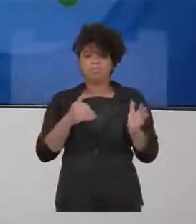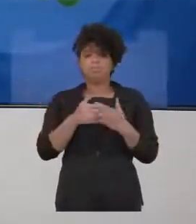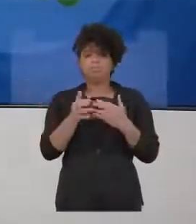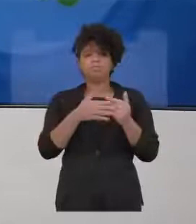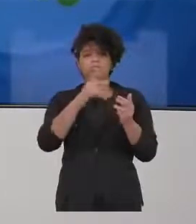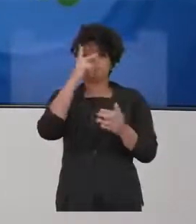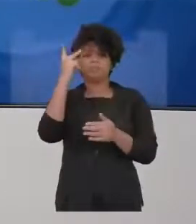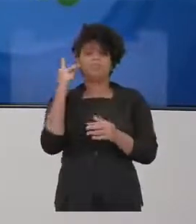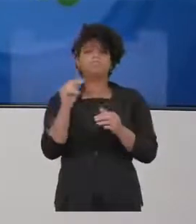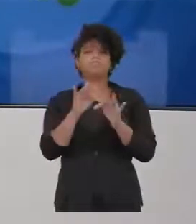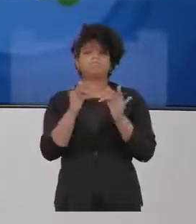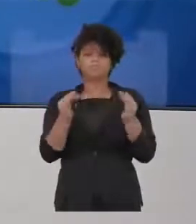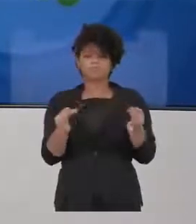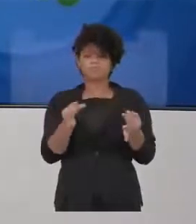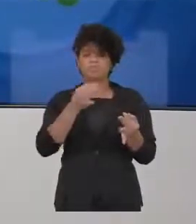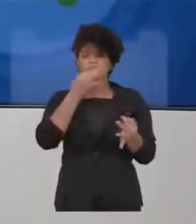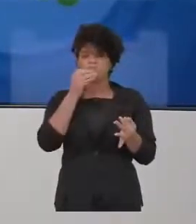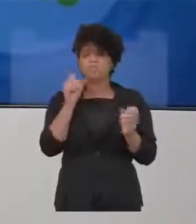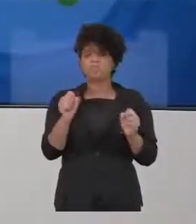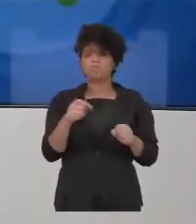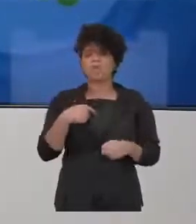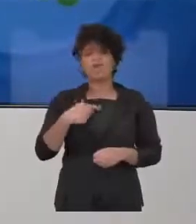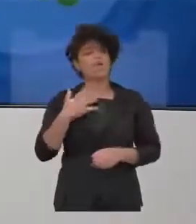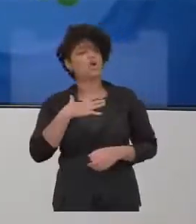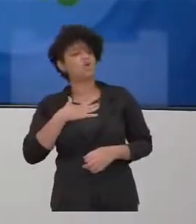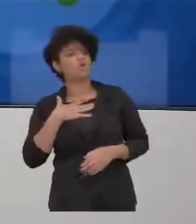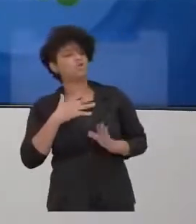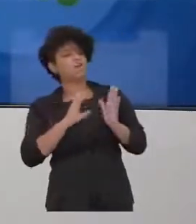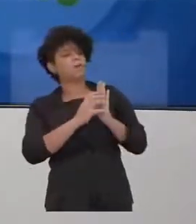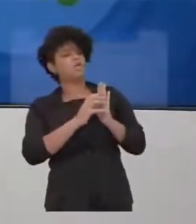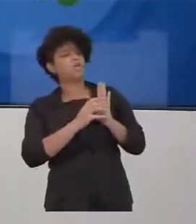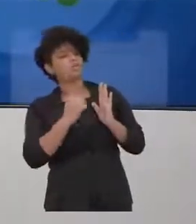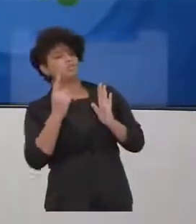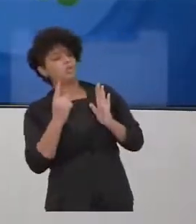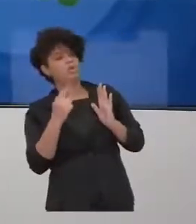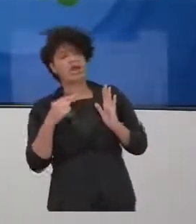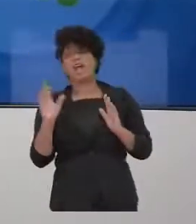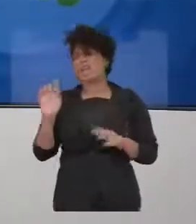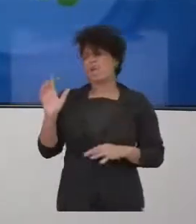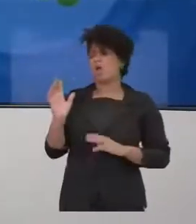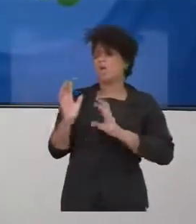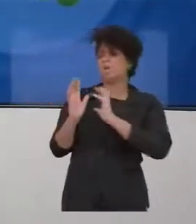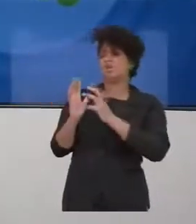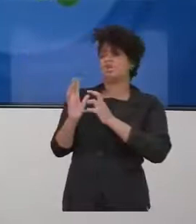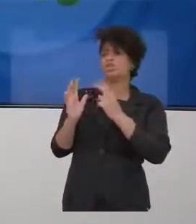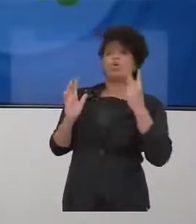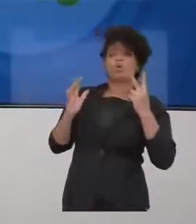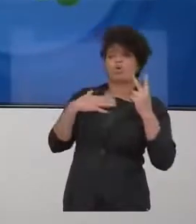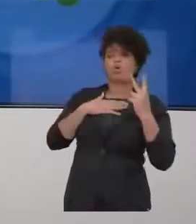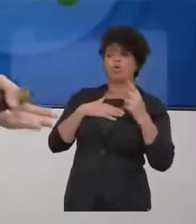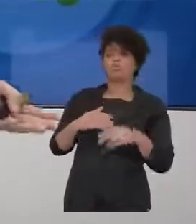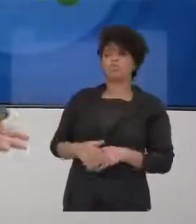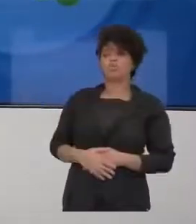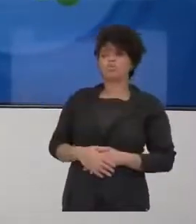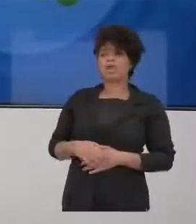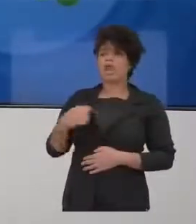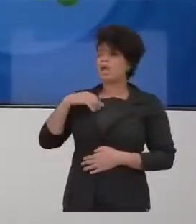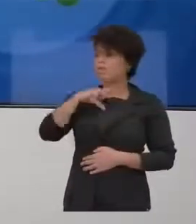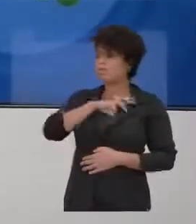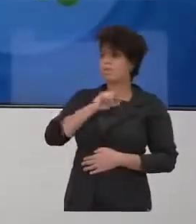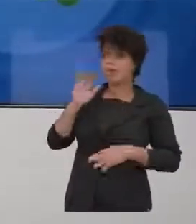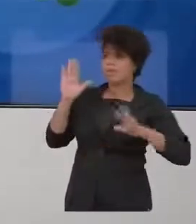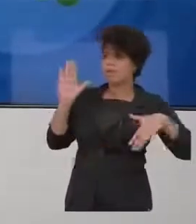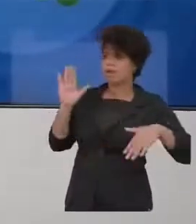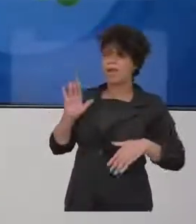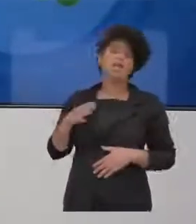Olha só, prefiro partido tal, prefiro outro partido. Eu gosto de uma coisa, por exemplo, praia ou campo. Eu gosto